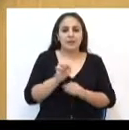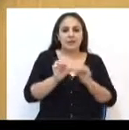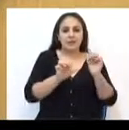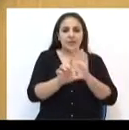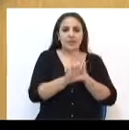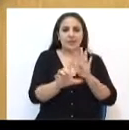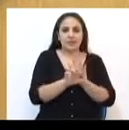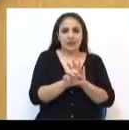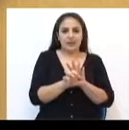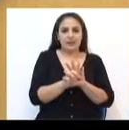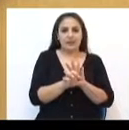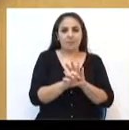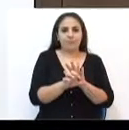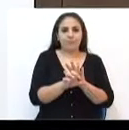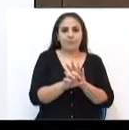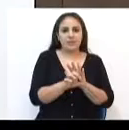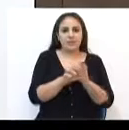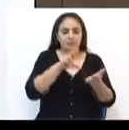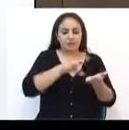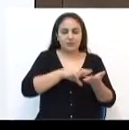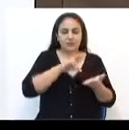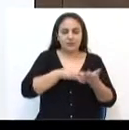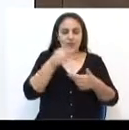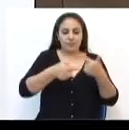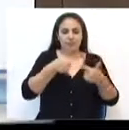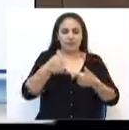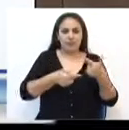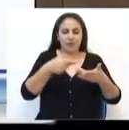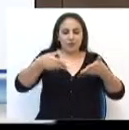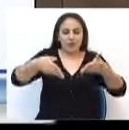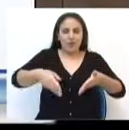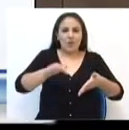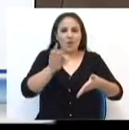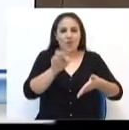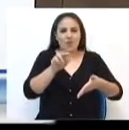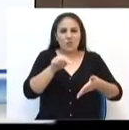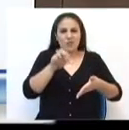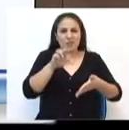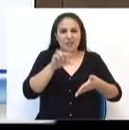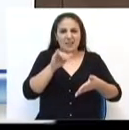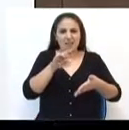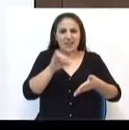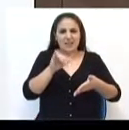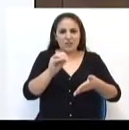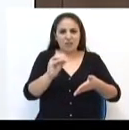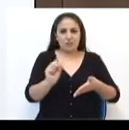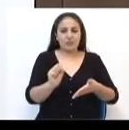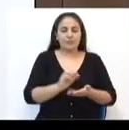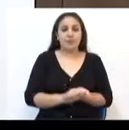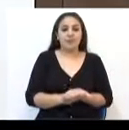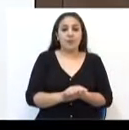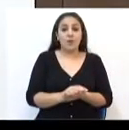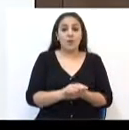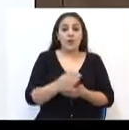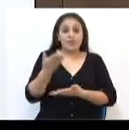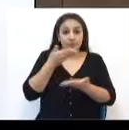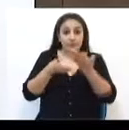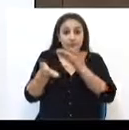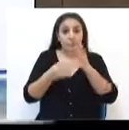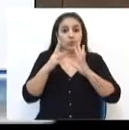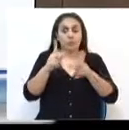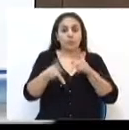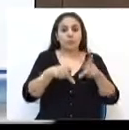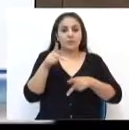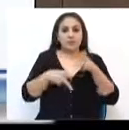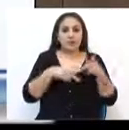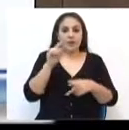regulamenta os serviços funerários. Garantir um atendimento igualitário a toda a população é o grande objetivo da